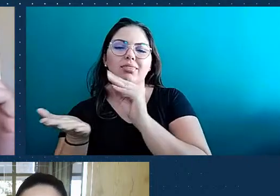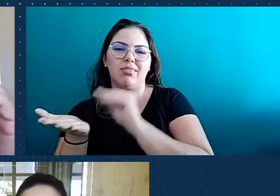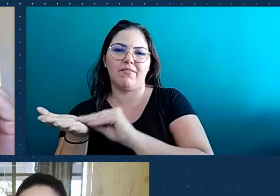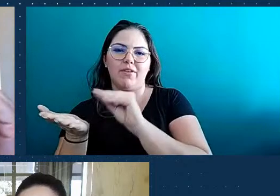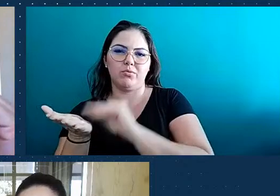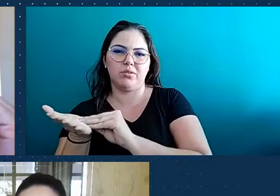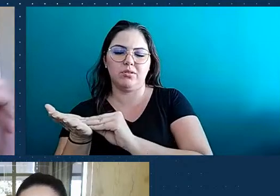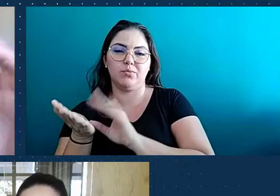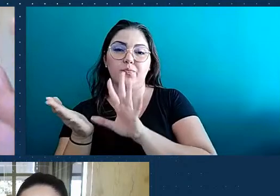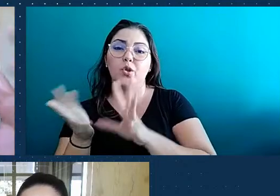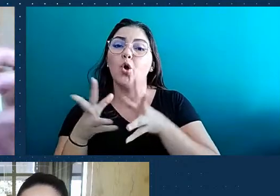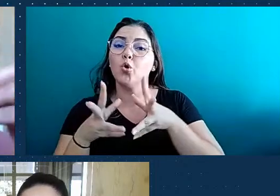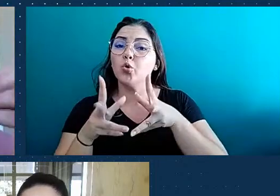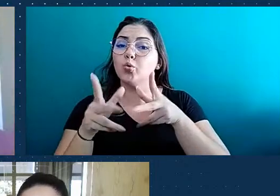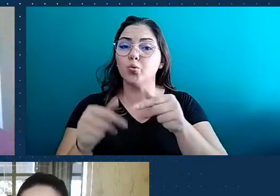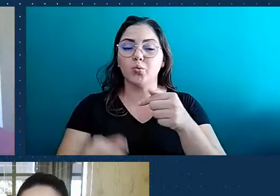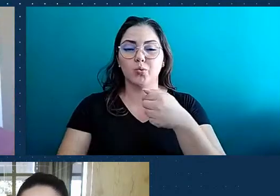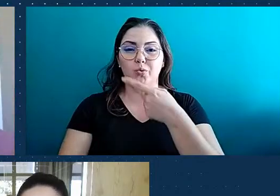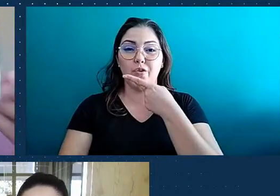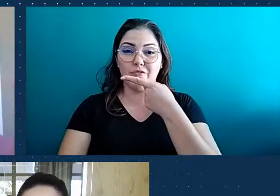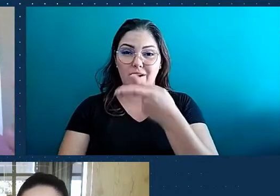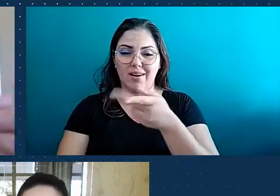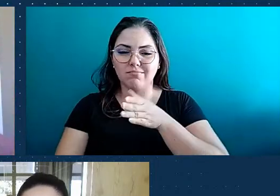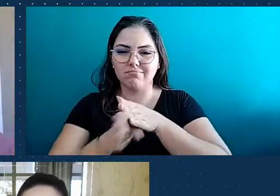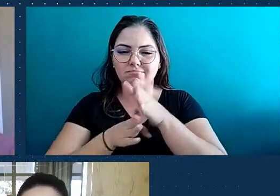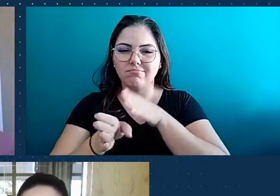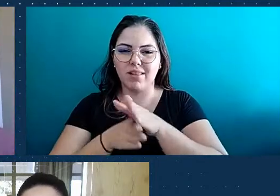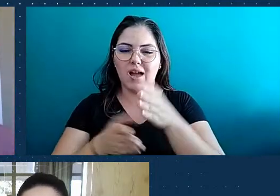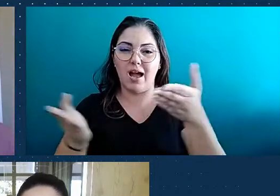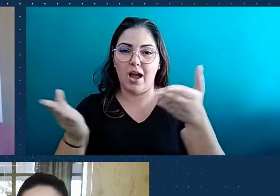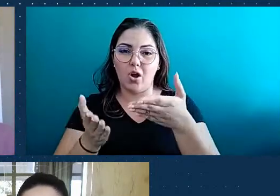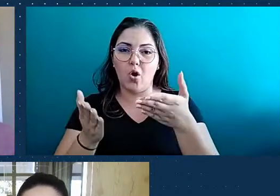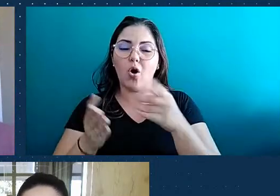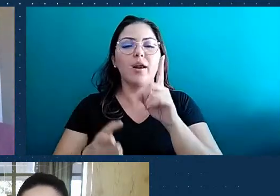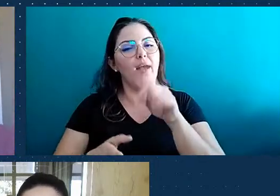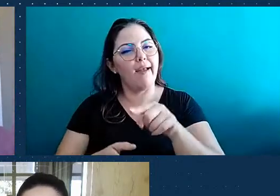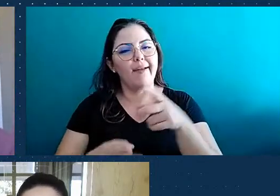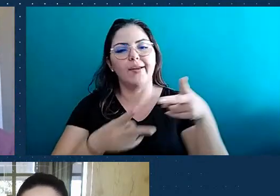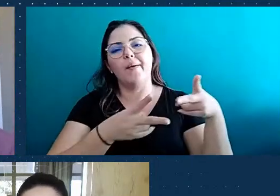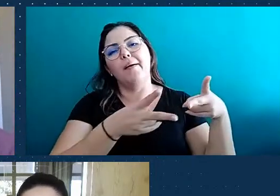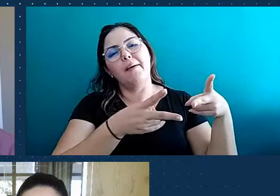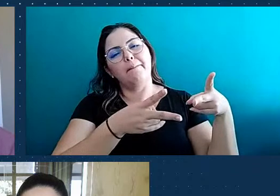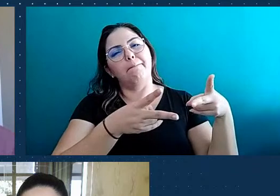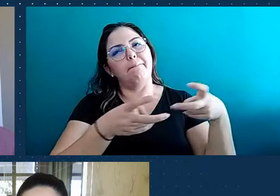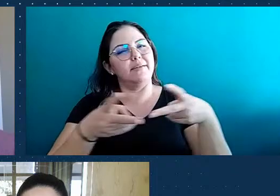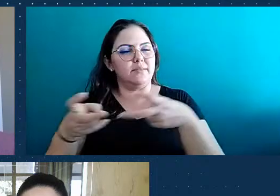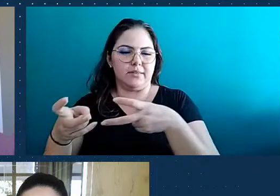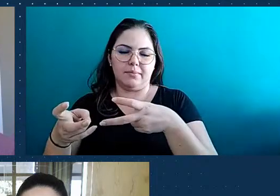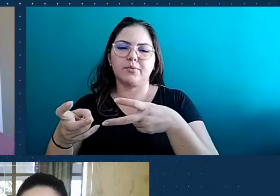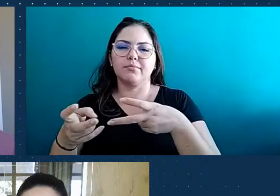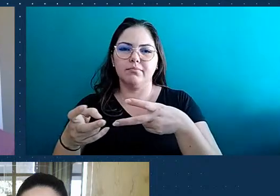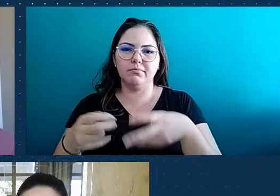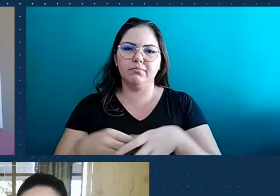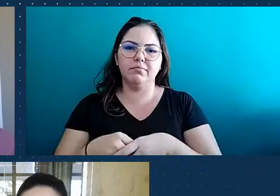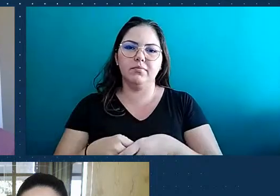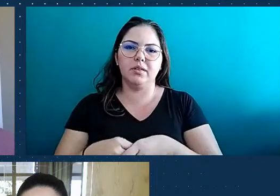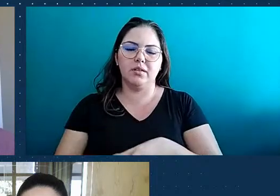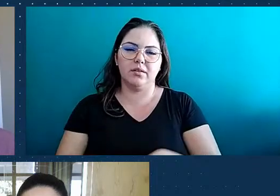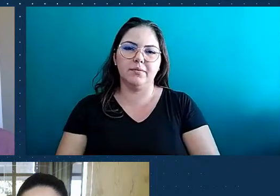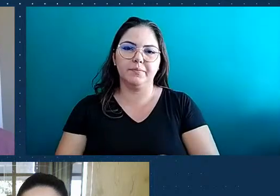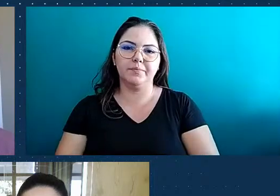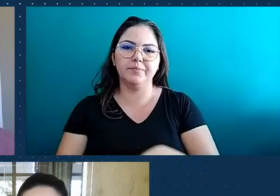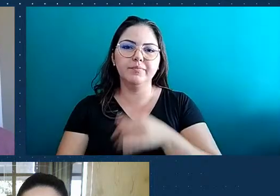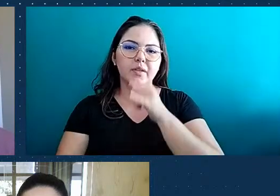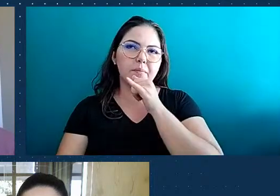aqui são exatamente os erros que eu mais observo. Agora, se você perguntasse assim, em vez de ser os